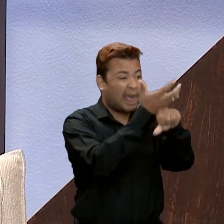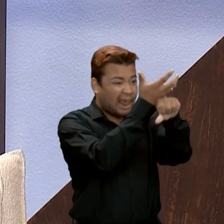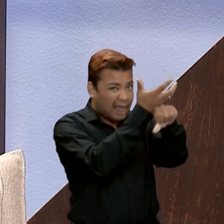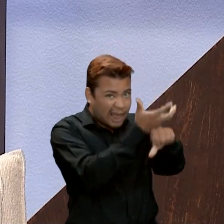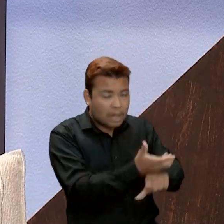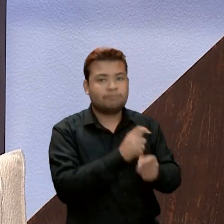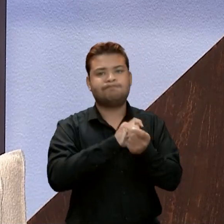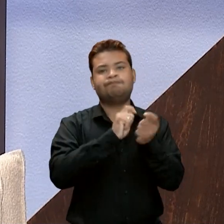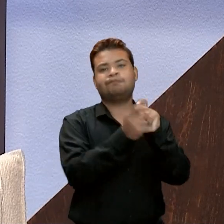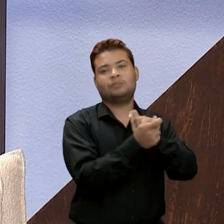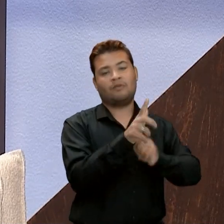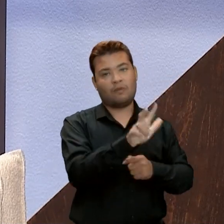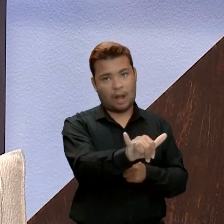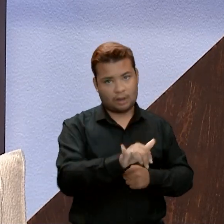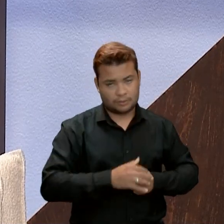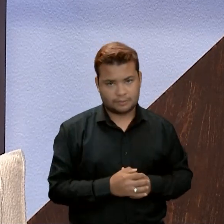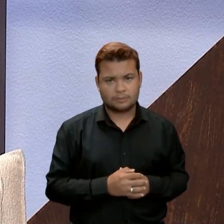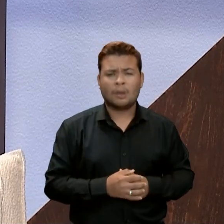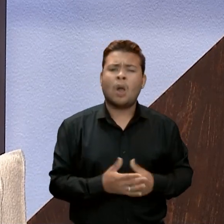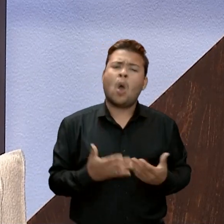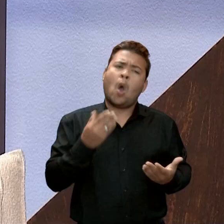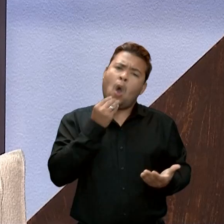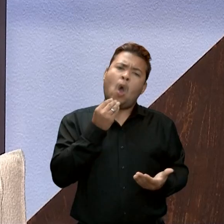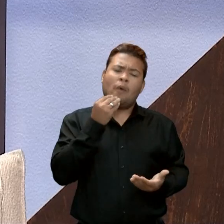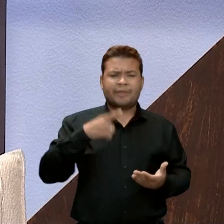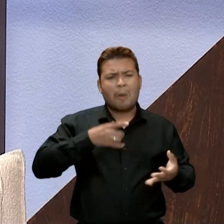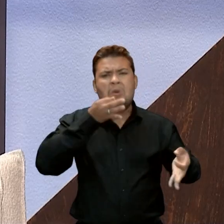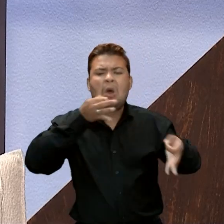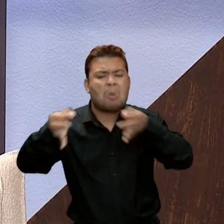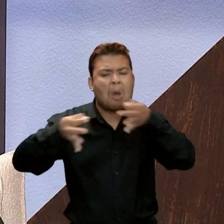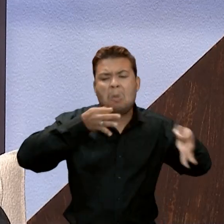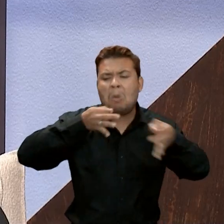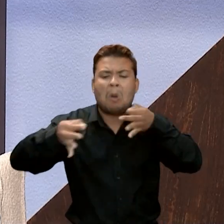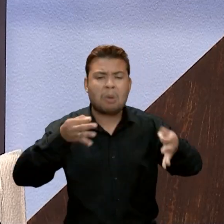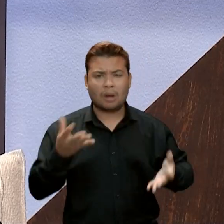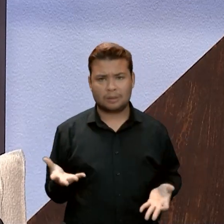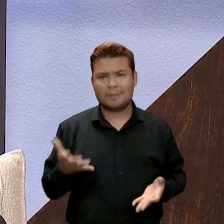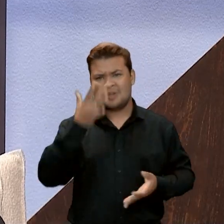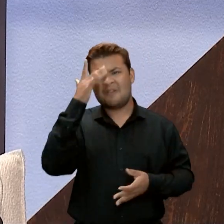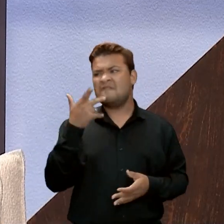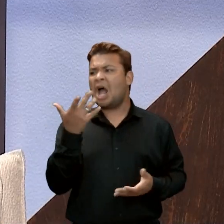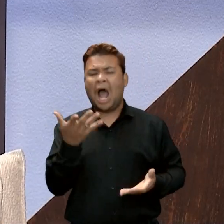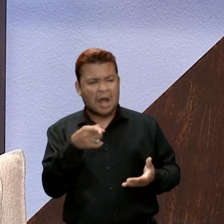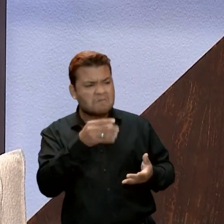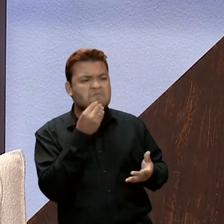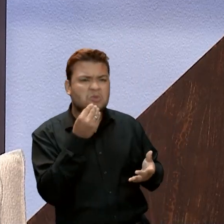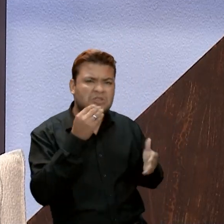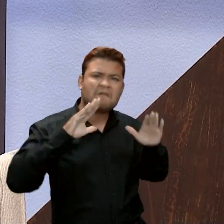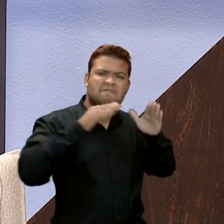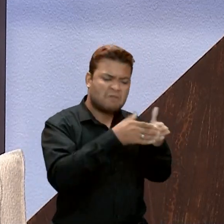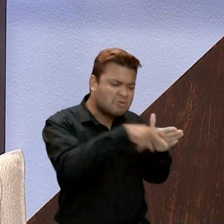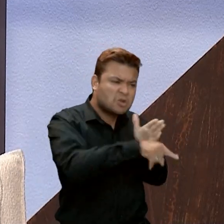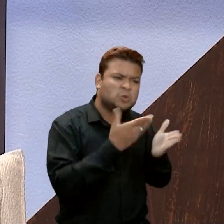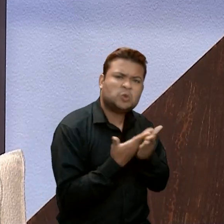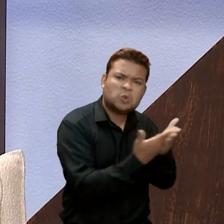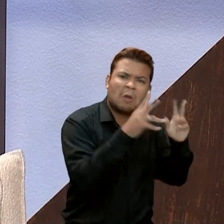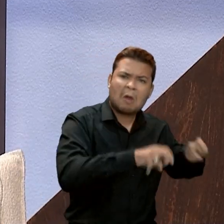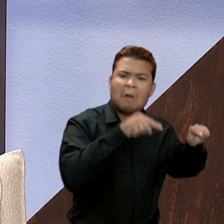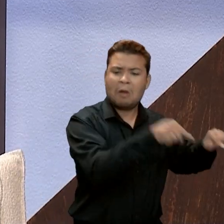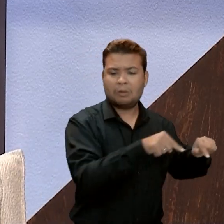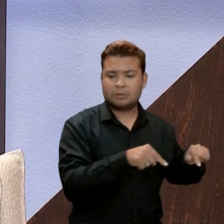tem críticas, né? As pessoas às vezes do mercado colocam, vocês poderiam explorar mais isso, mas não é assim,